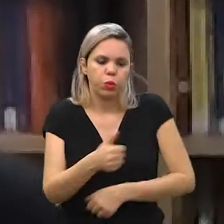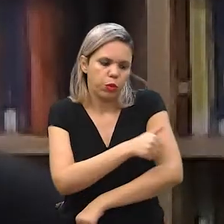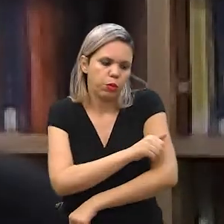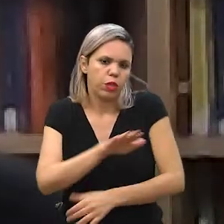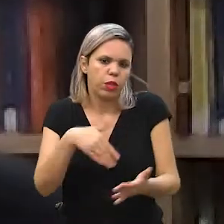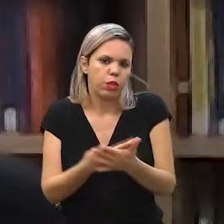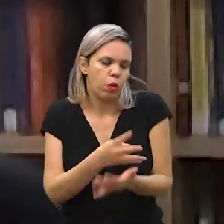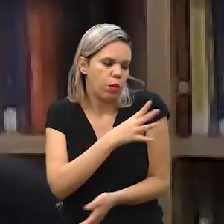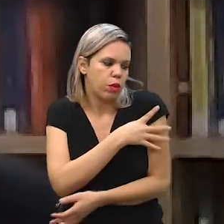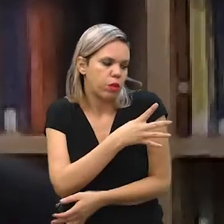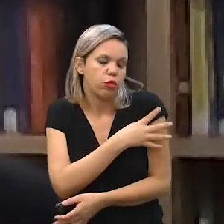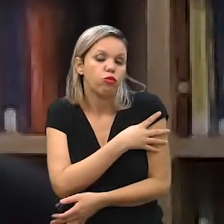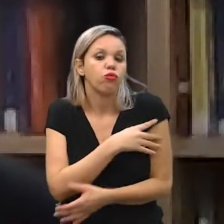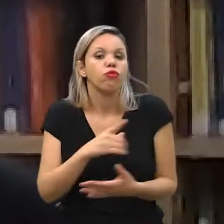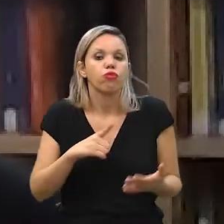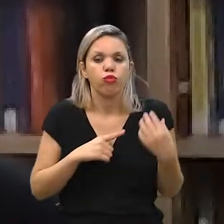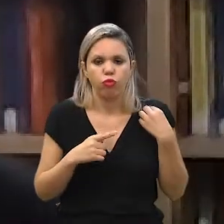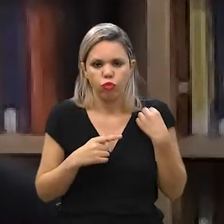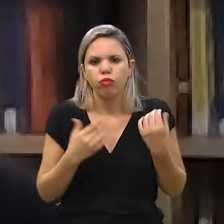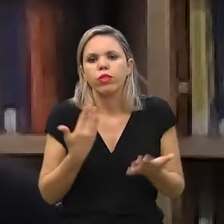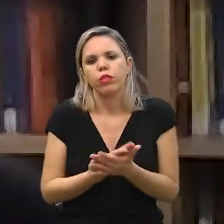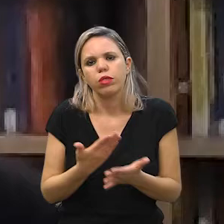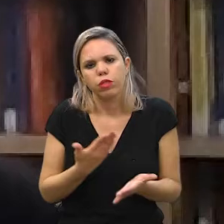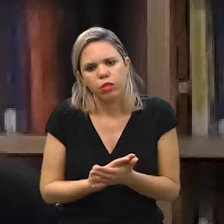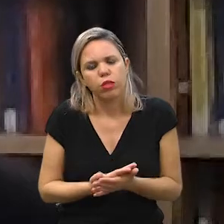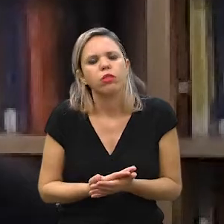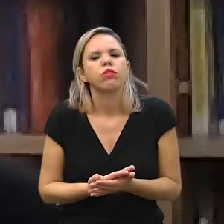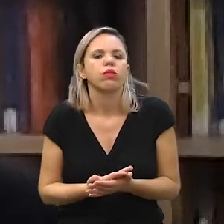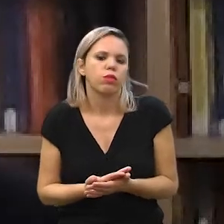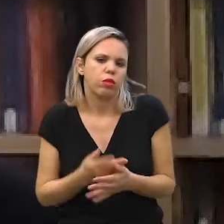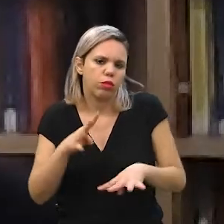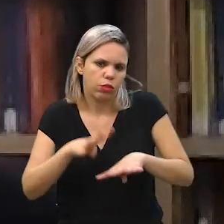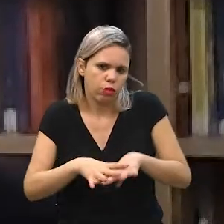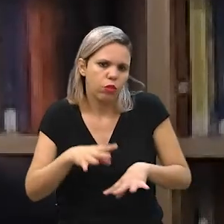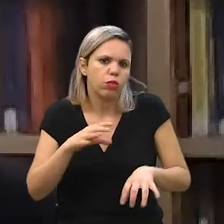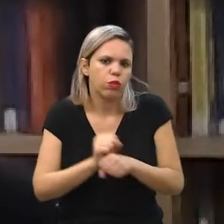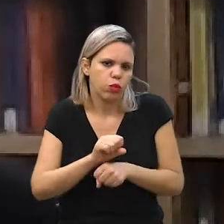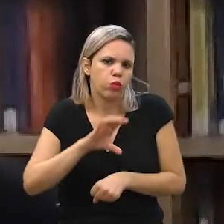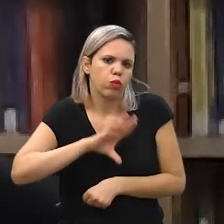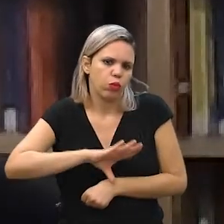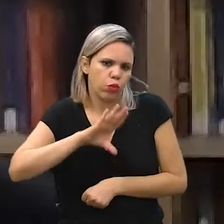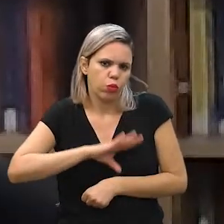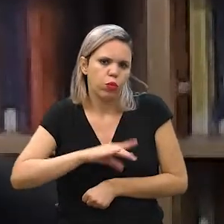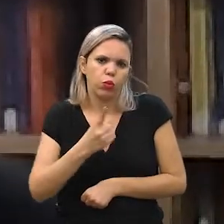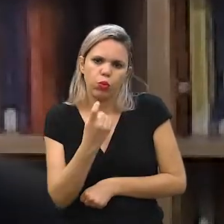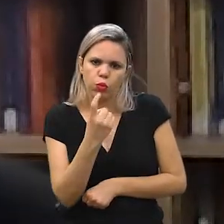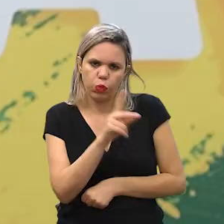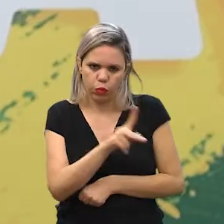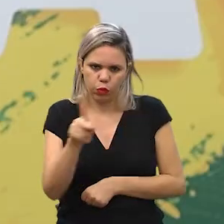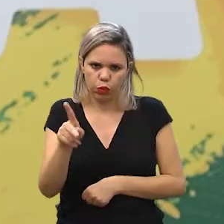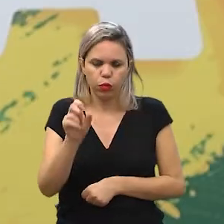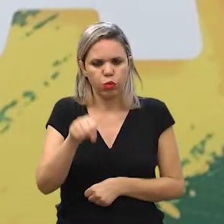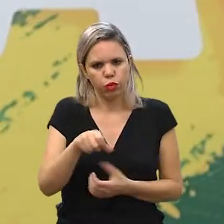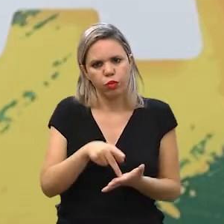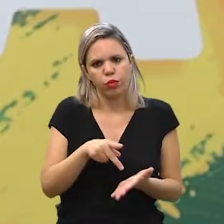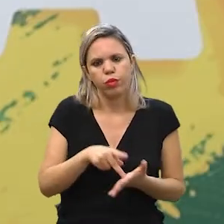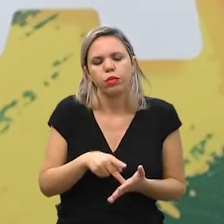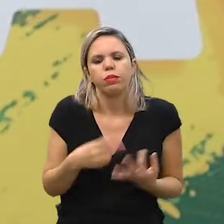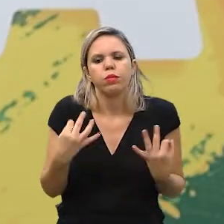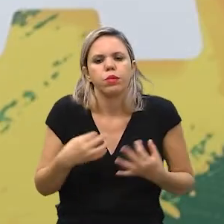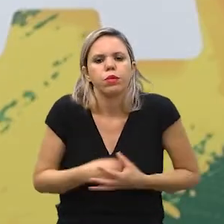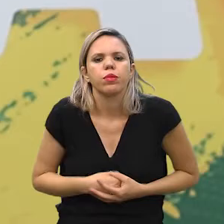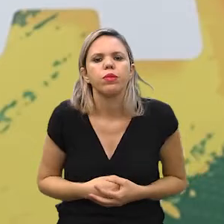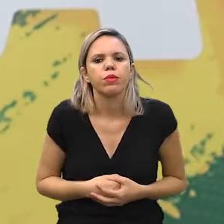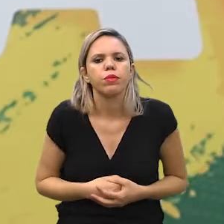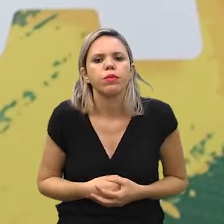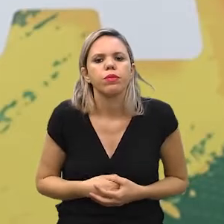ao quarto ano, onde ele tem aulas, né, de ciências, de matemática, de língua portuguesa, com uma única professora, um professor. Perfeito. Né?